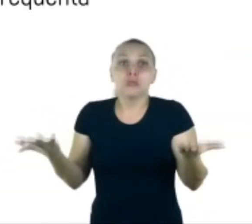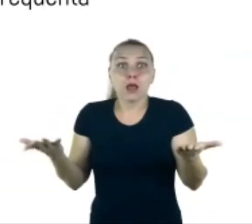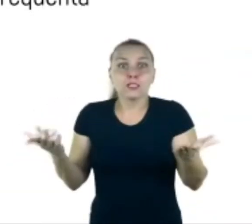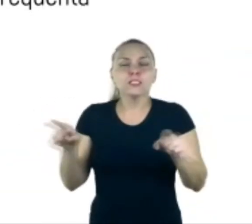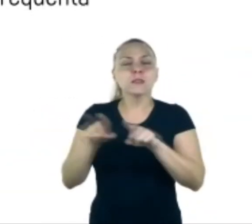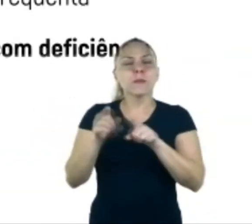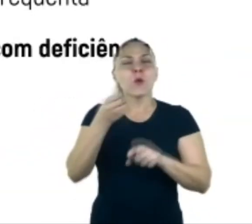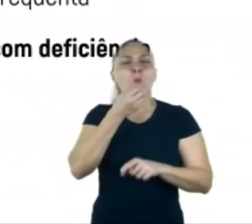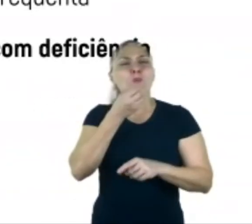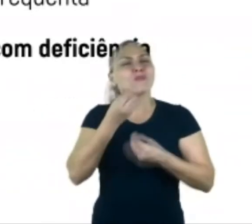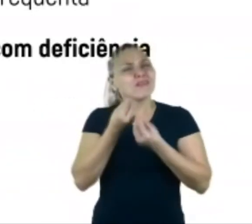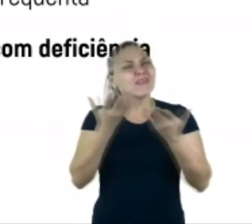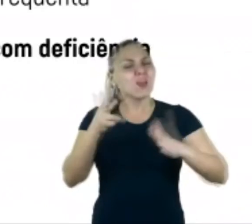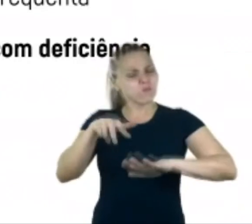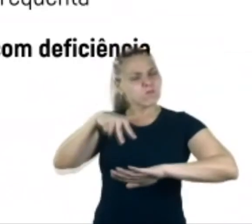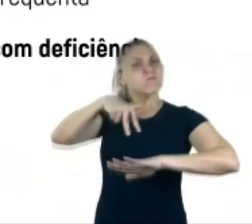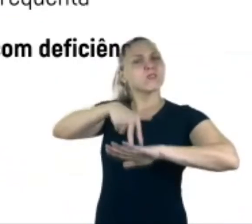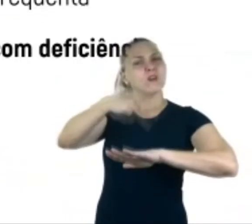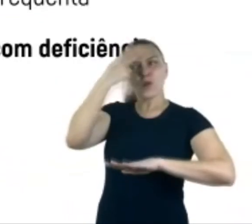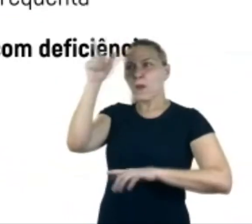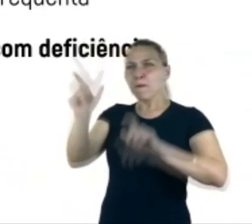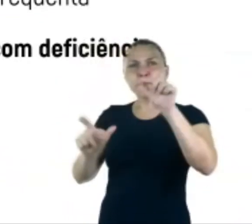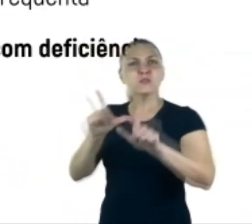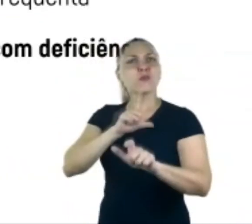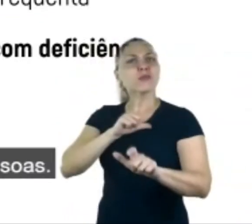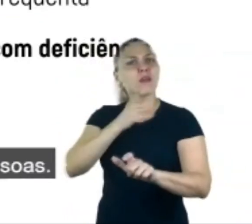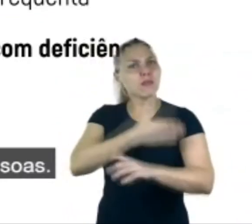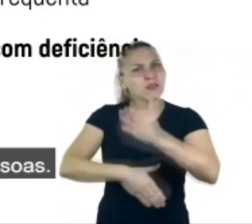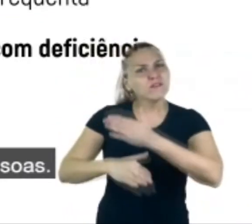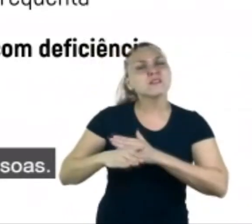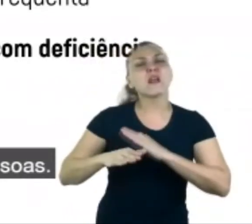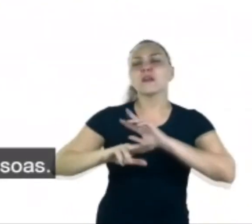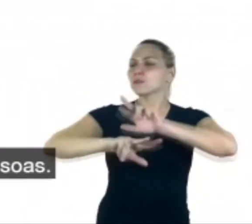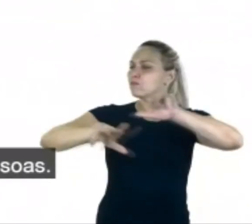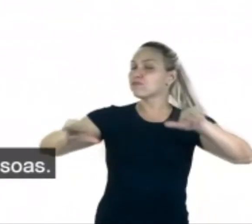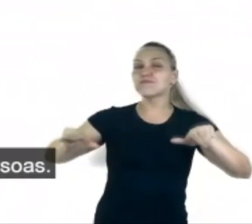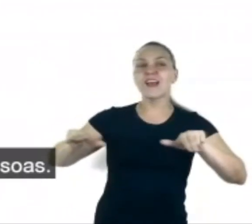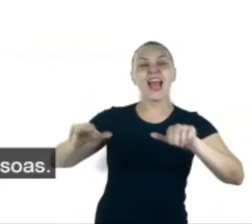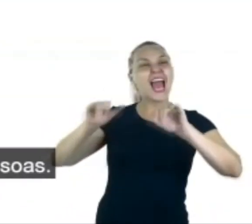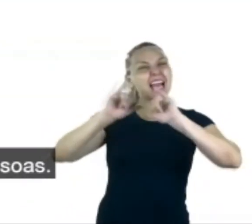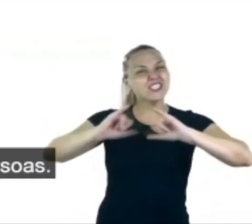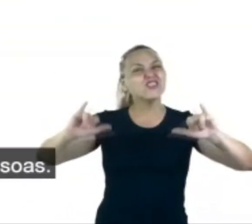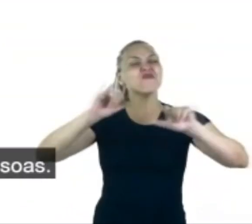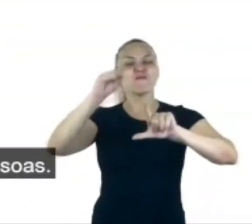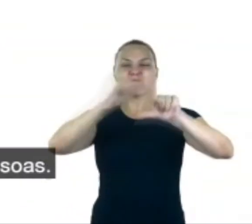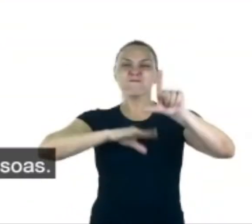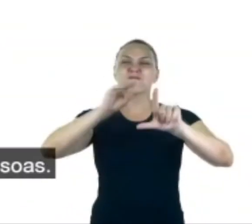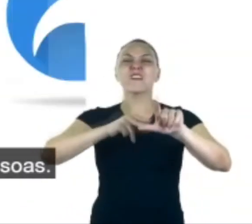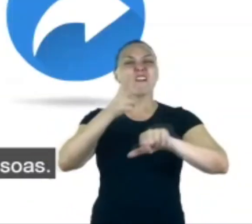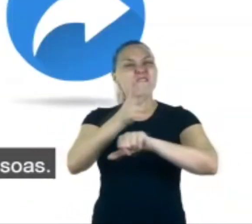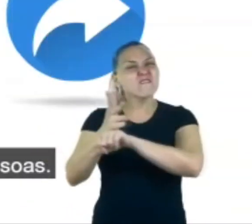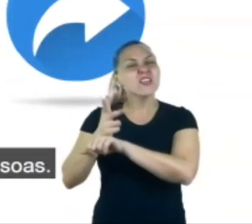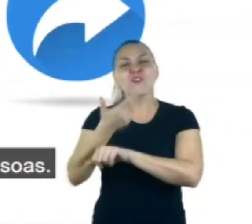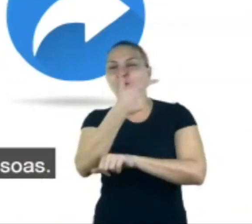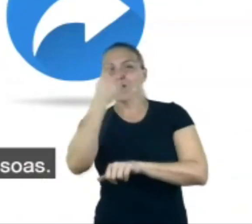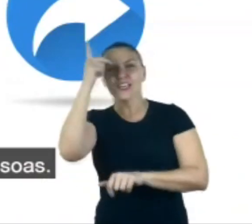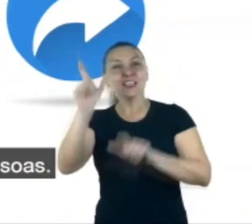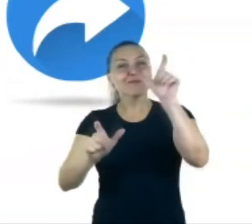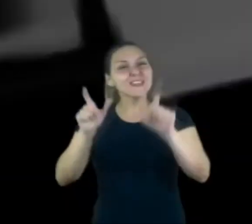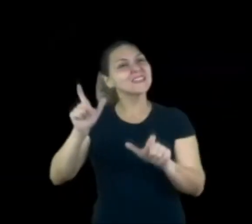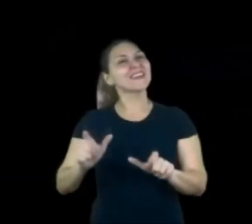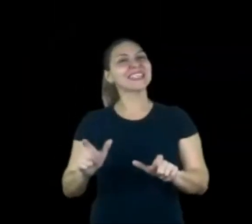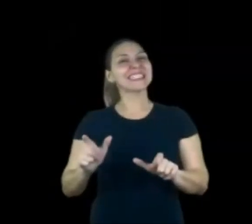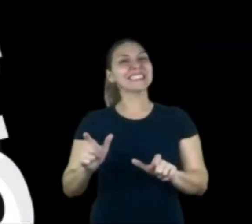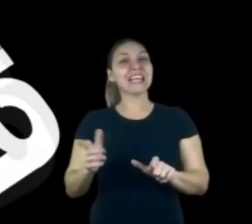oportunidades e protagonismo para pessoas com deficiência. Divulgue esse vídeo e essa mensagem para outras pessoas.